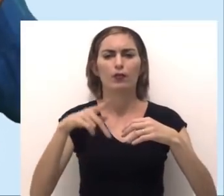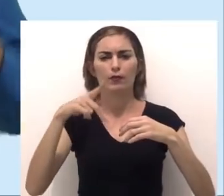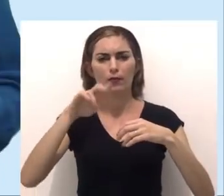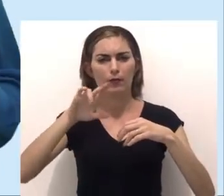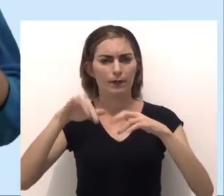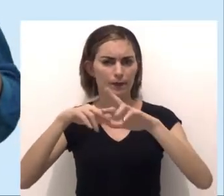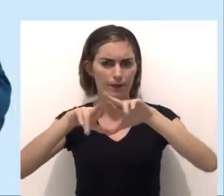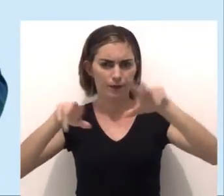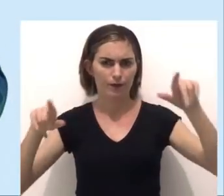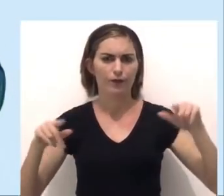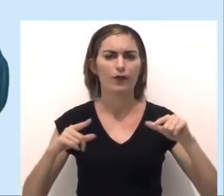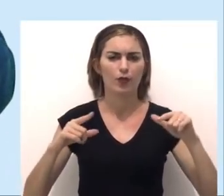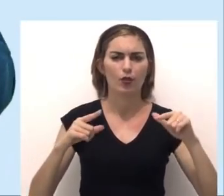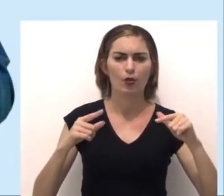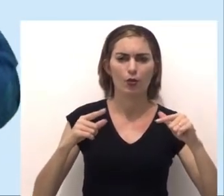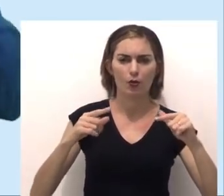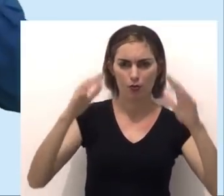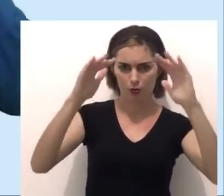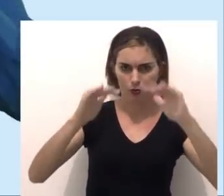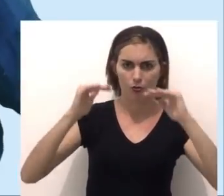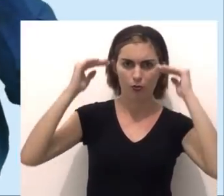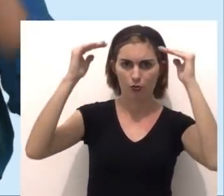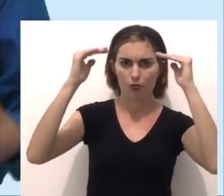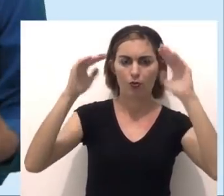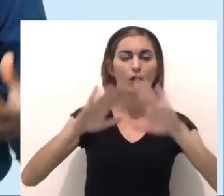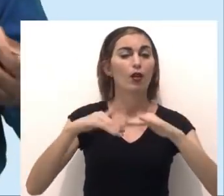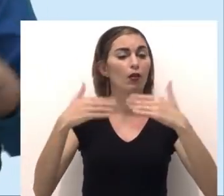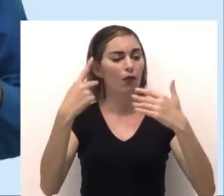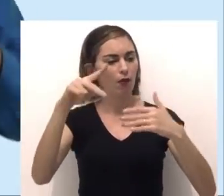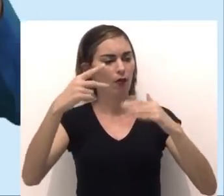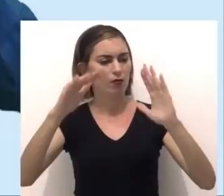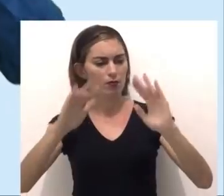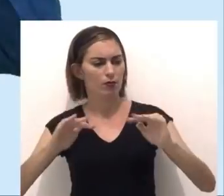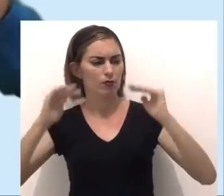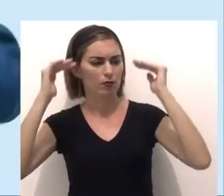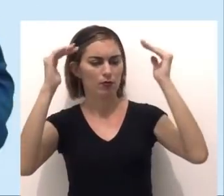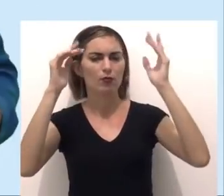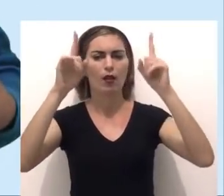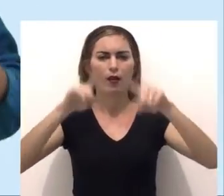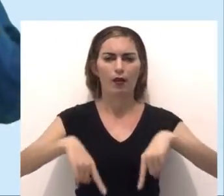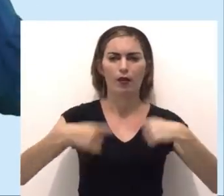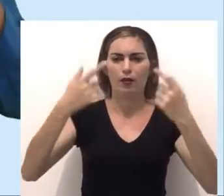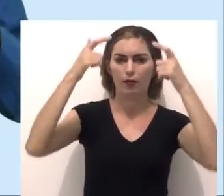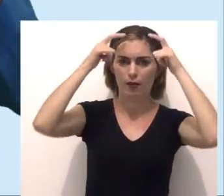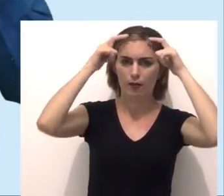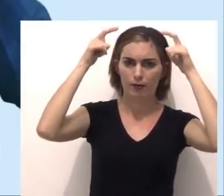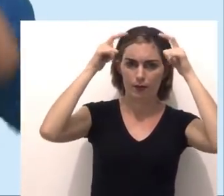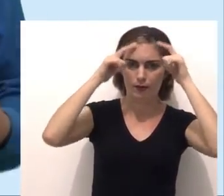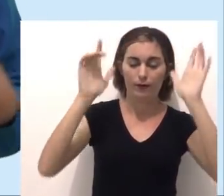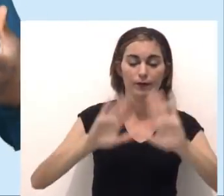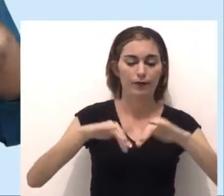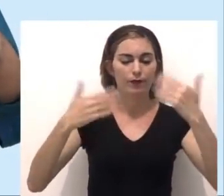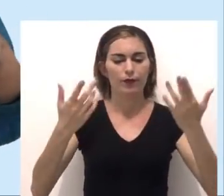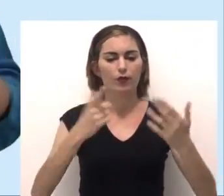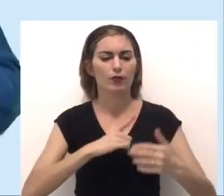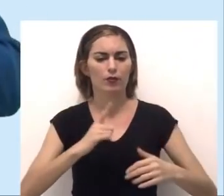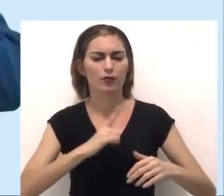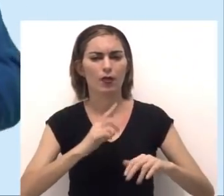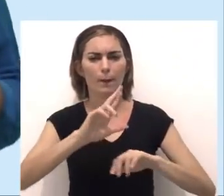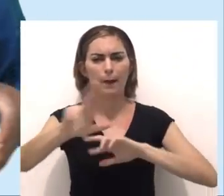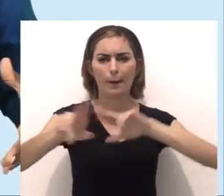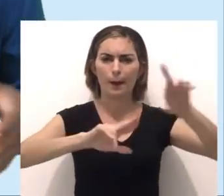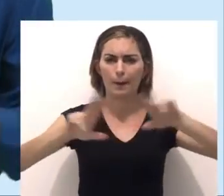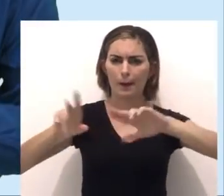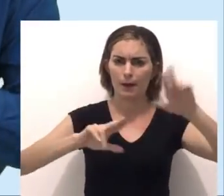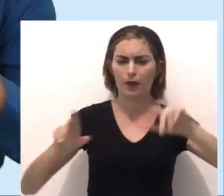governado por quem? Por um soberano. E esse soberano era o rei. Então,